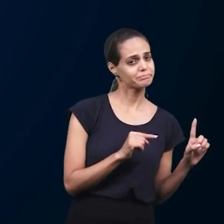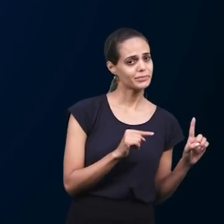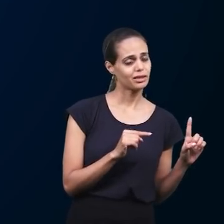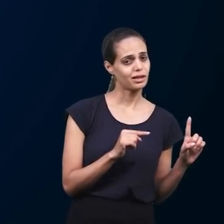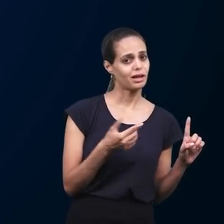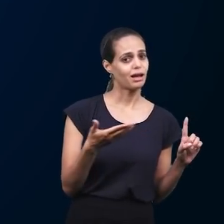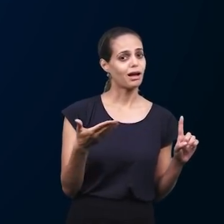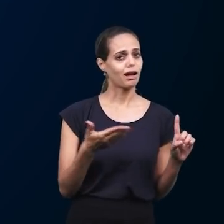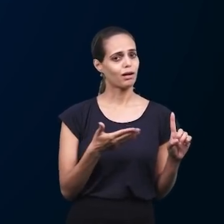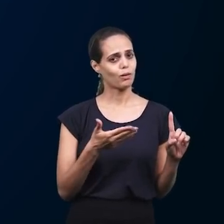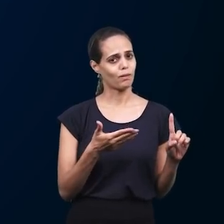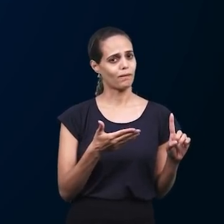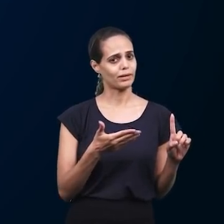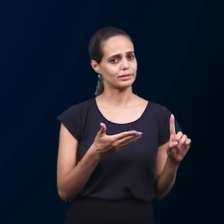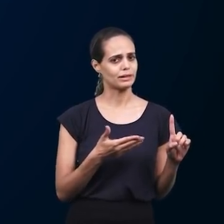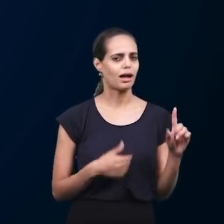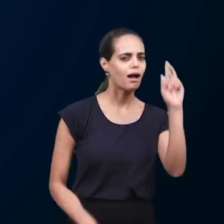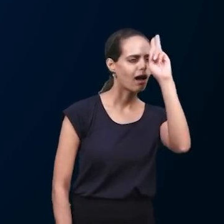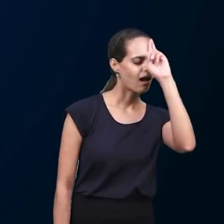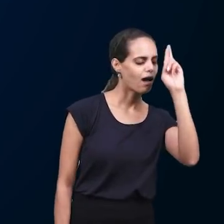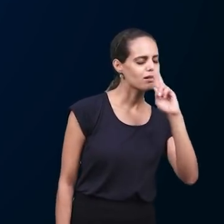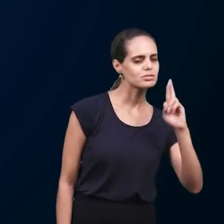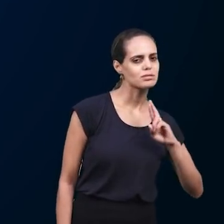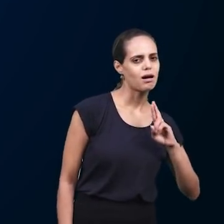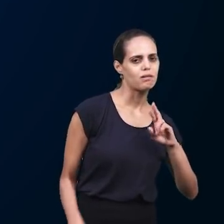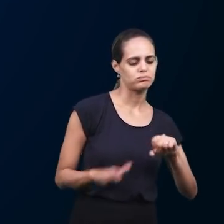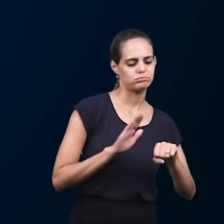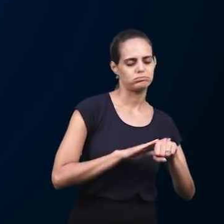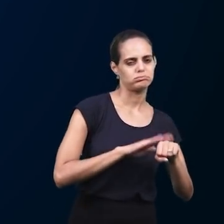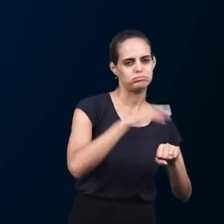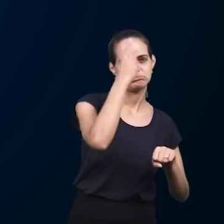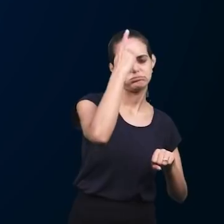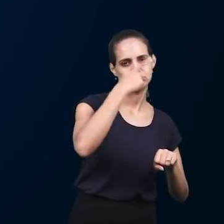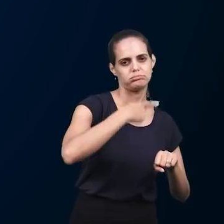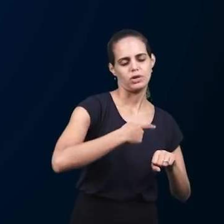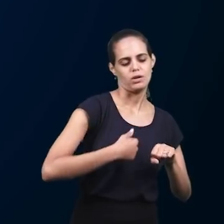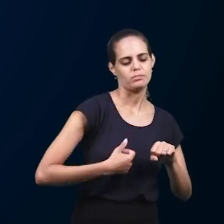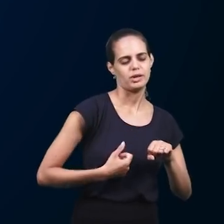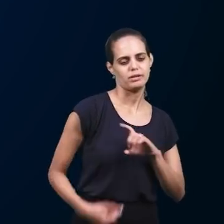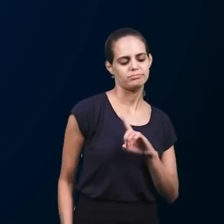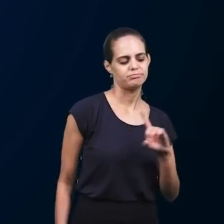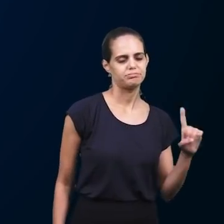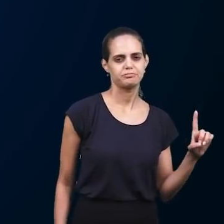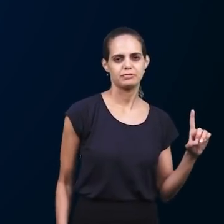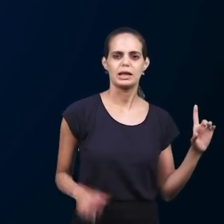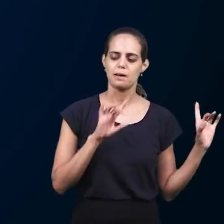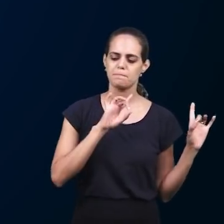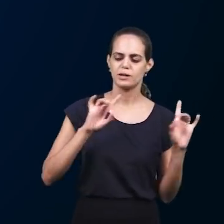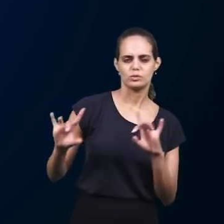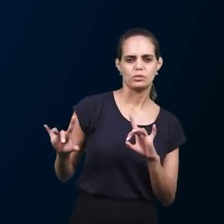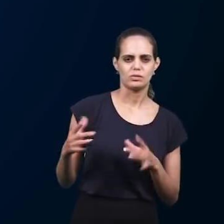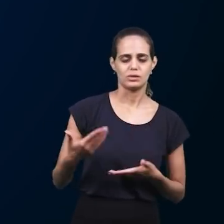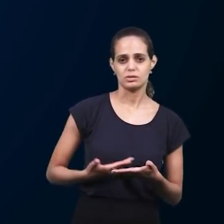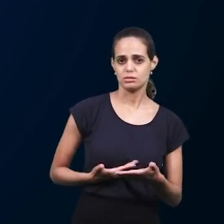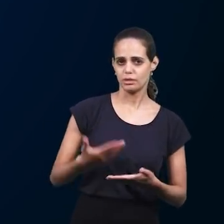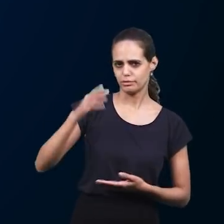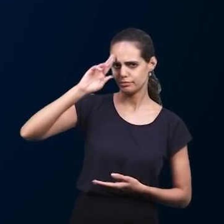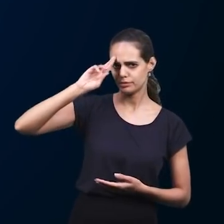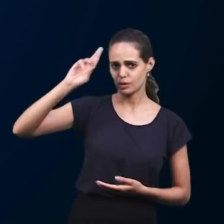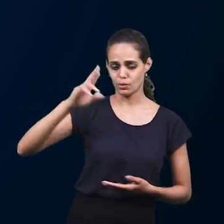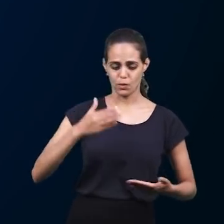ser guiado pela sua razão. Nesse momento ele deixa de ser servo do Senhor e passa a ser